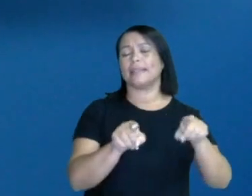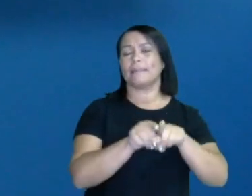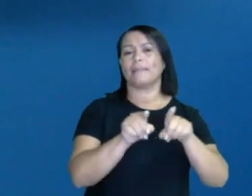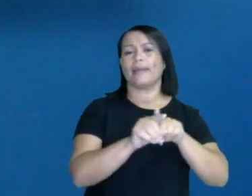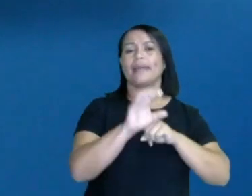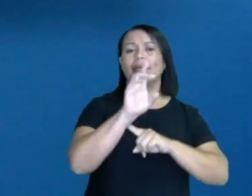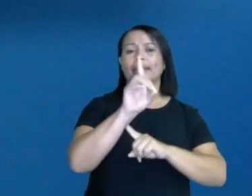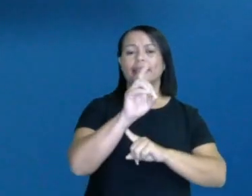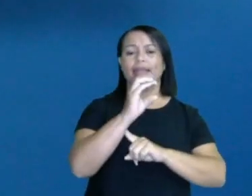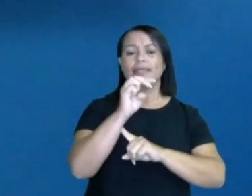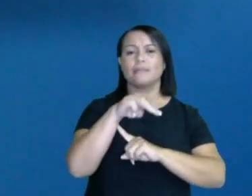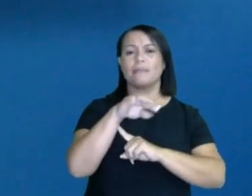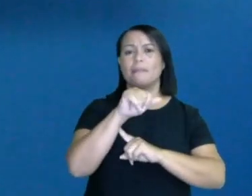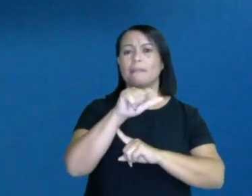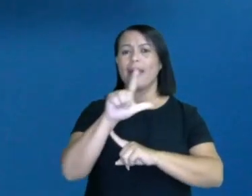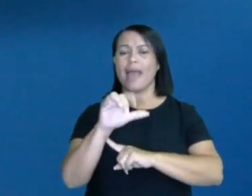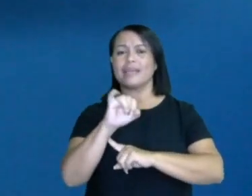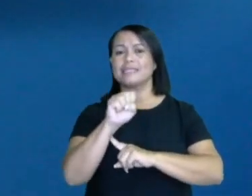decimais,